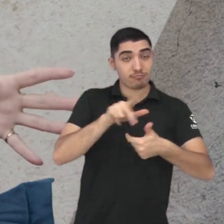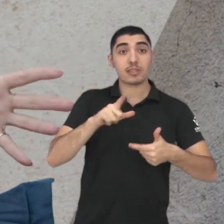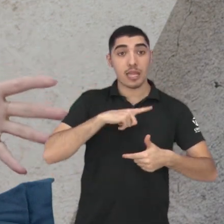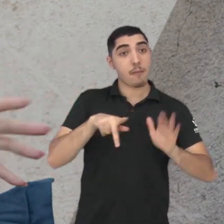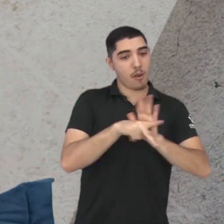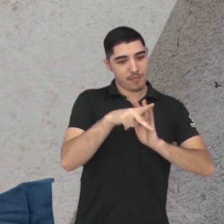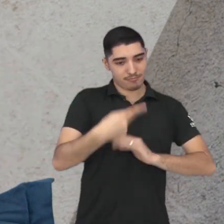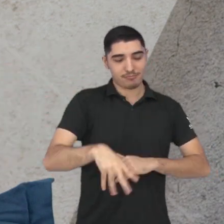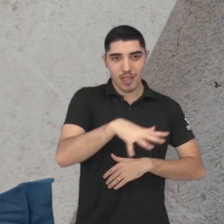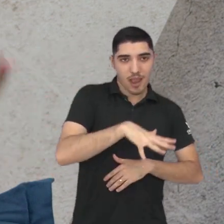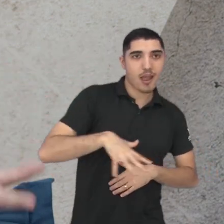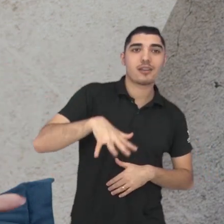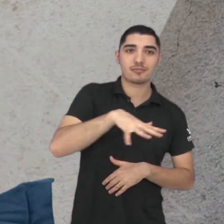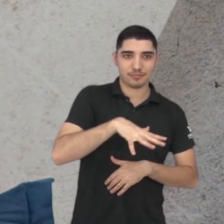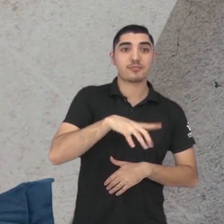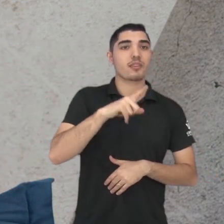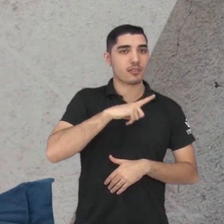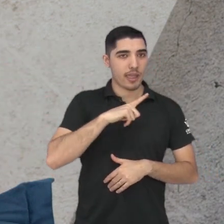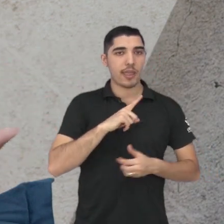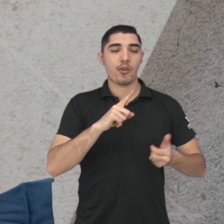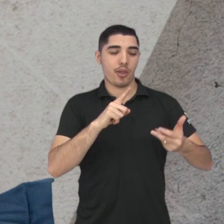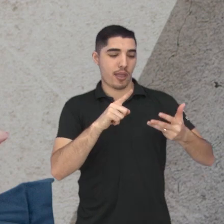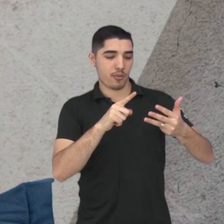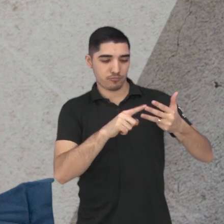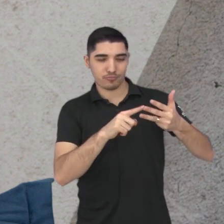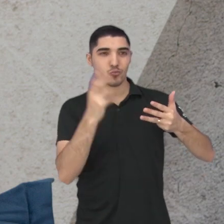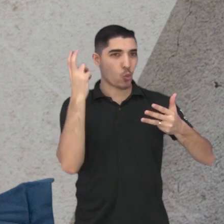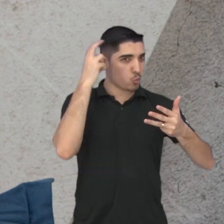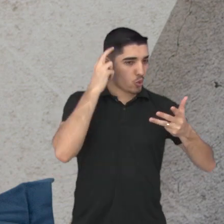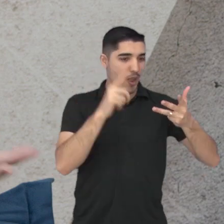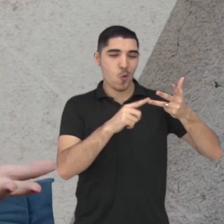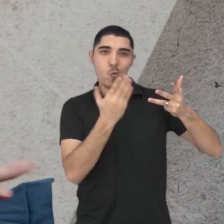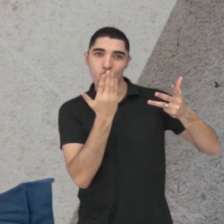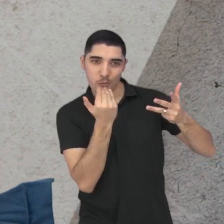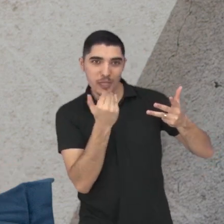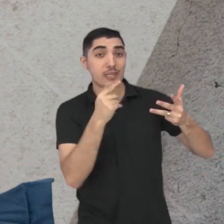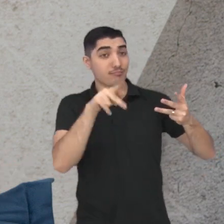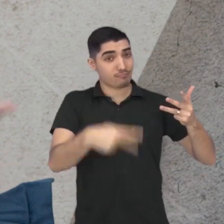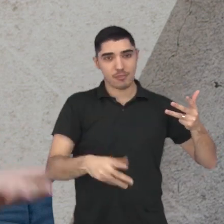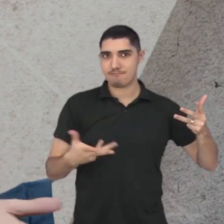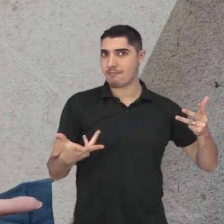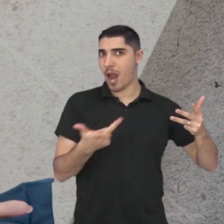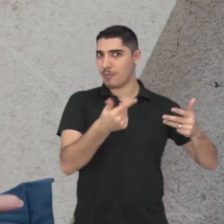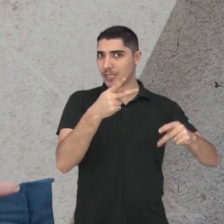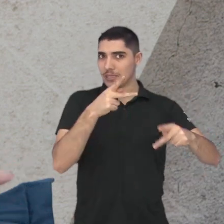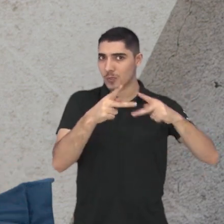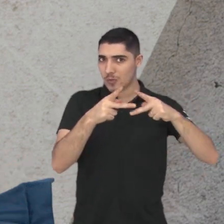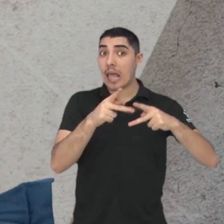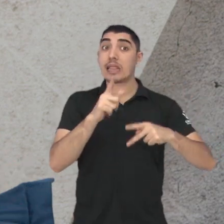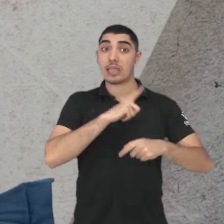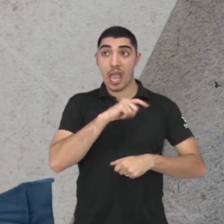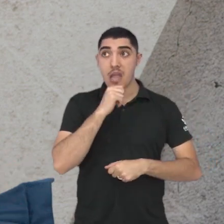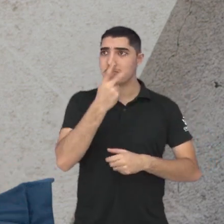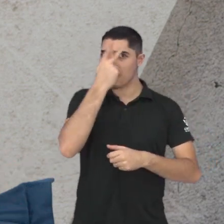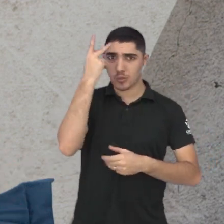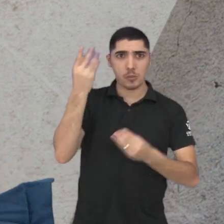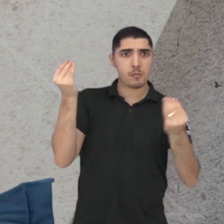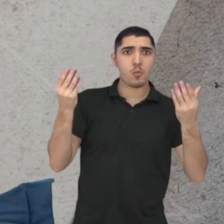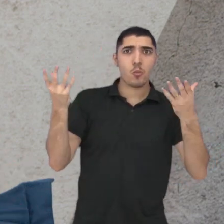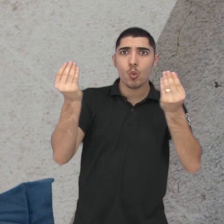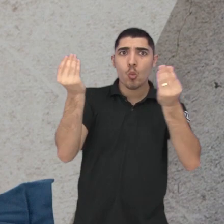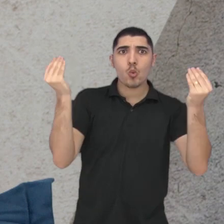parte da região, a gente tem essa parte cultural e gastronômica aqui da cidade que é incrível, que a gente tem muitas ofertas disso, então é muito